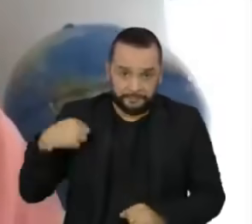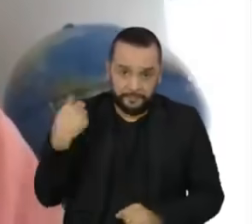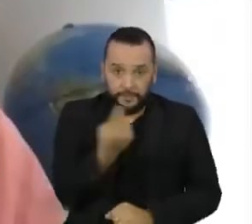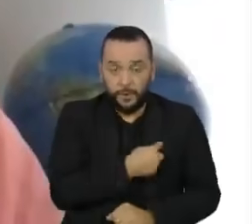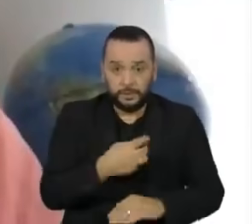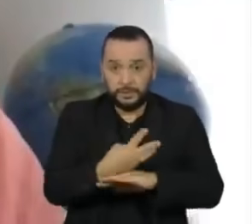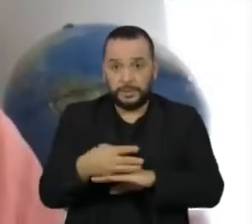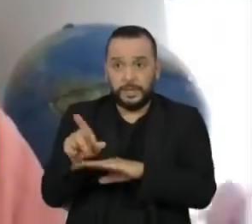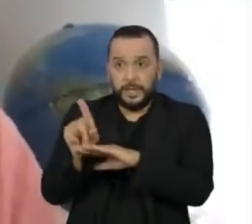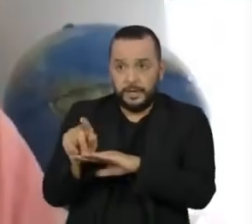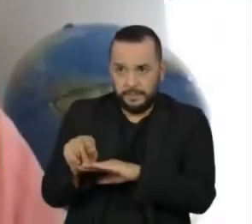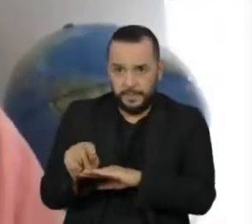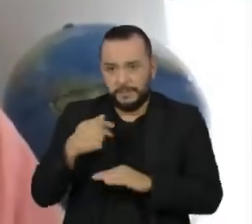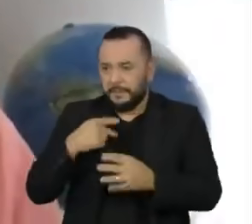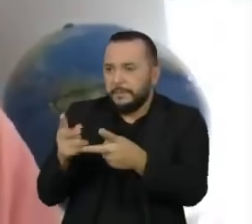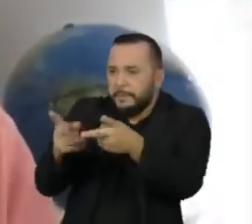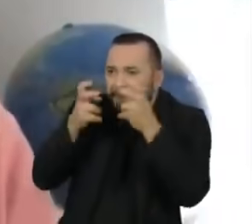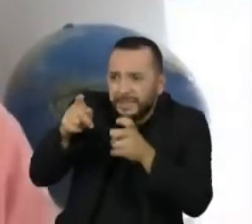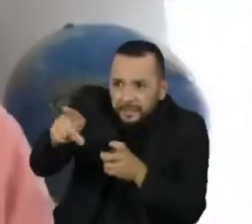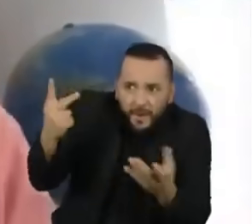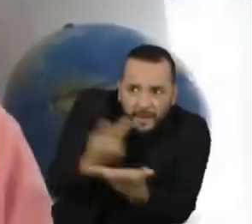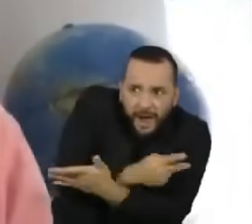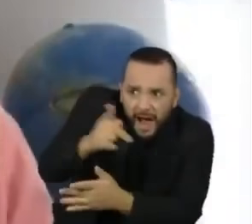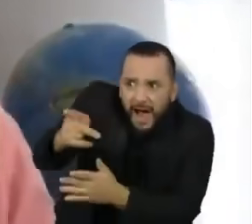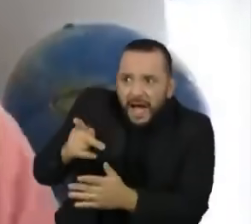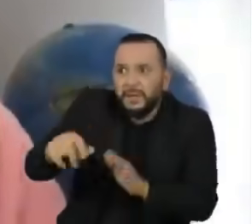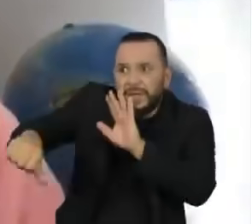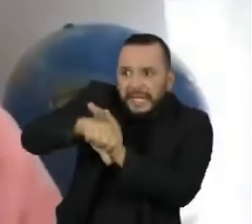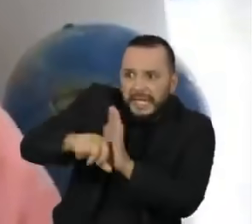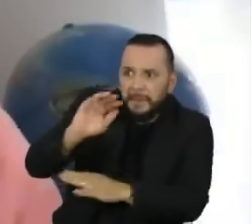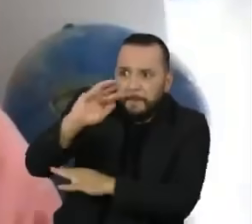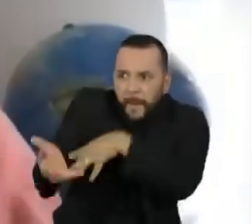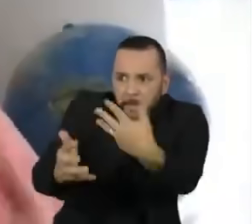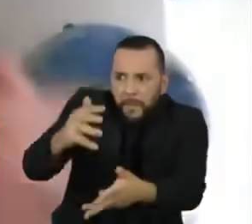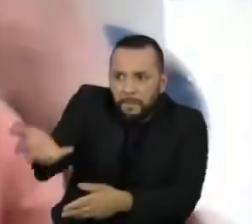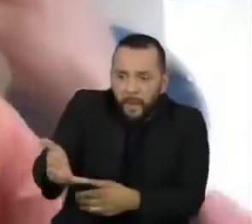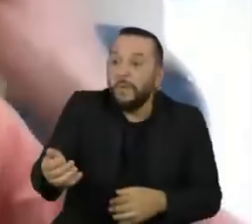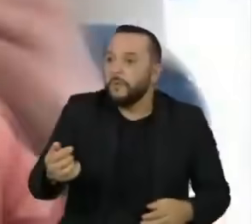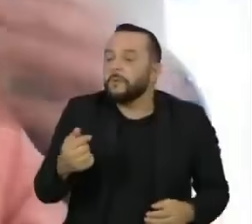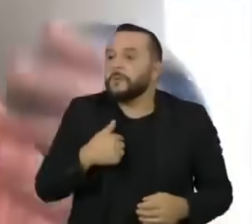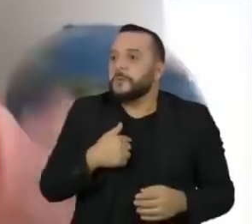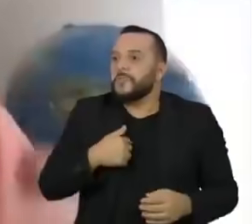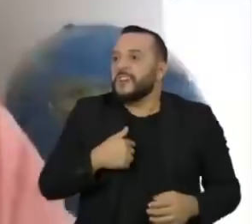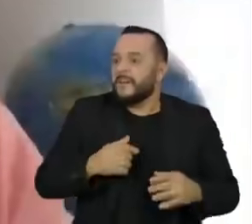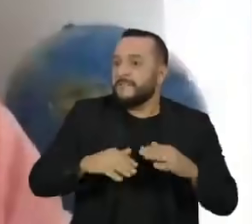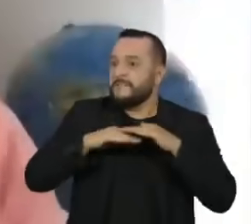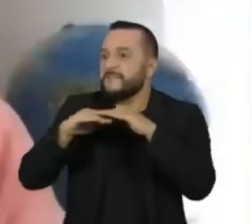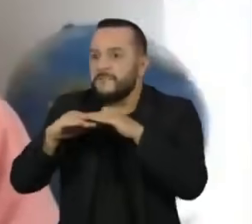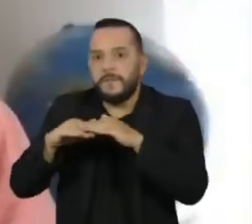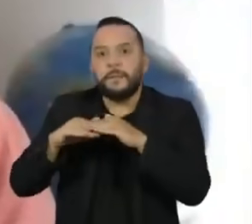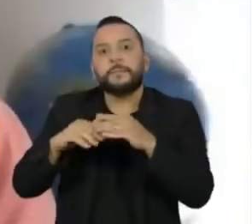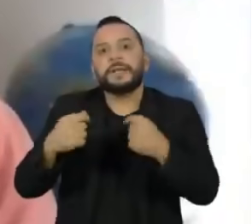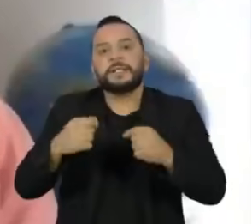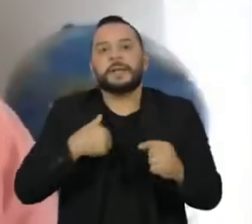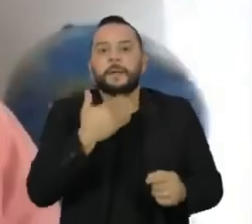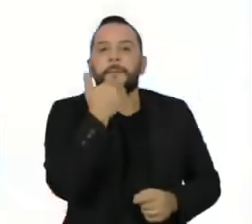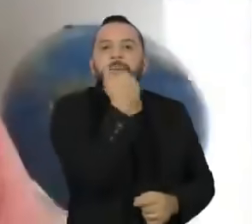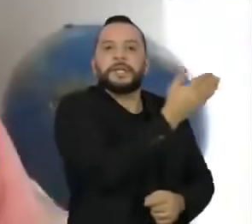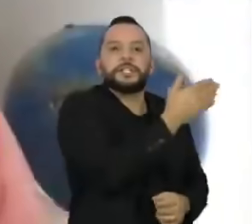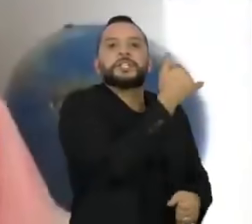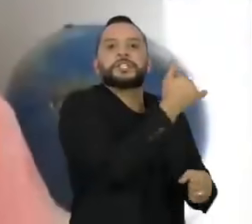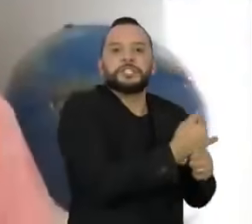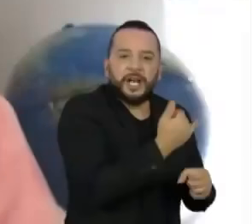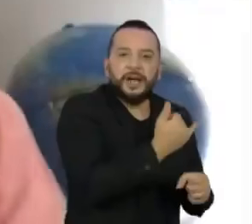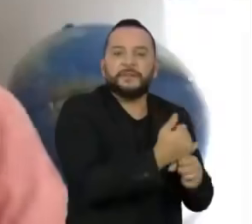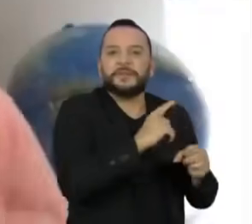porque detectou que existe uma irregularidade ou um crime ambiental, somente com a autorização do seu superior é que aquilo vira uma multa, de fato.